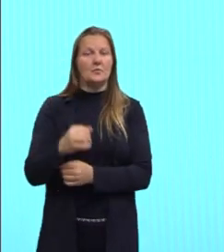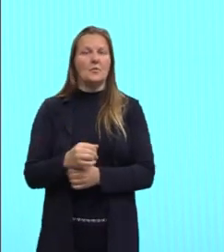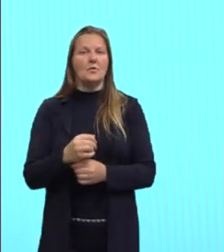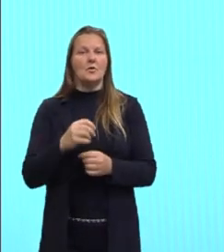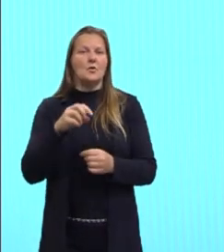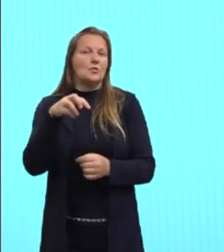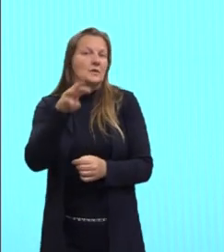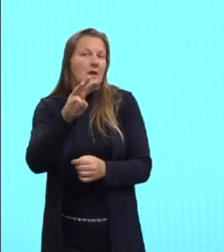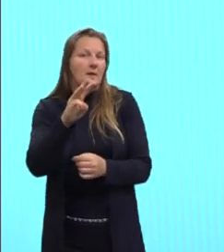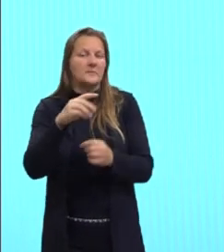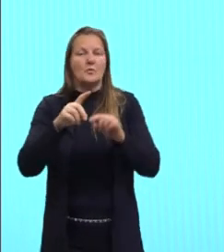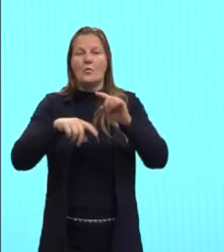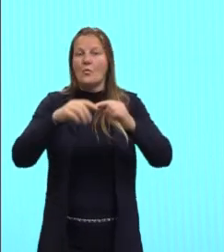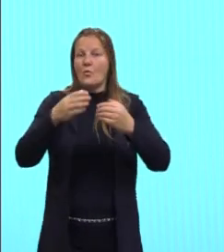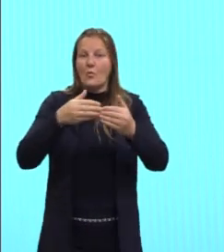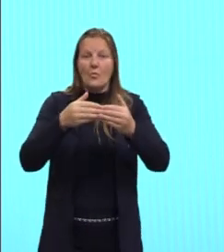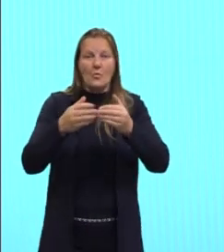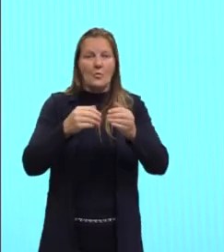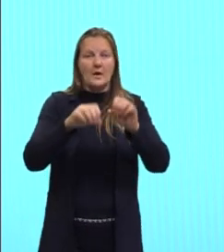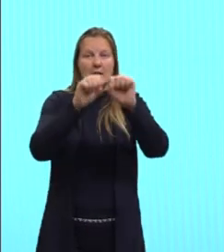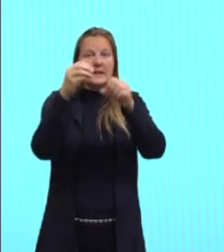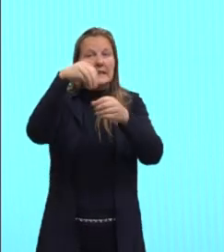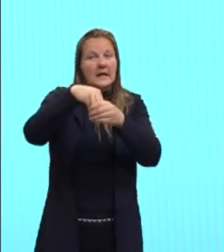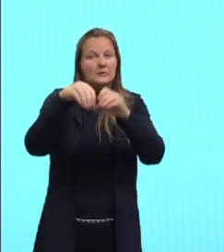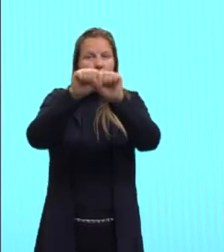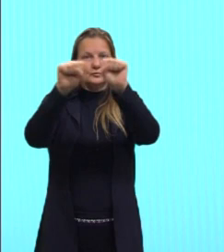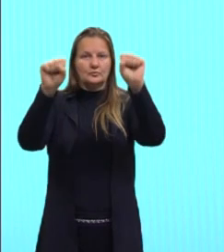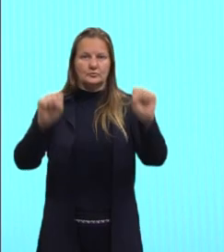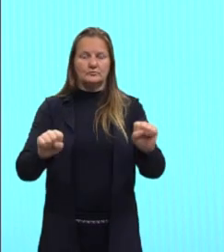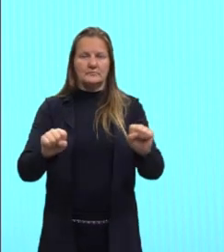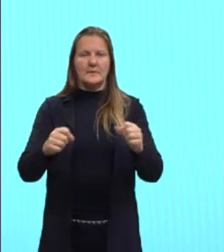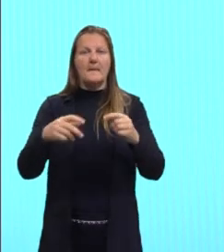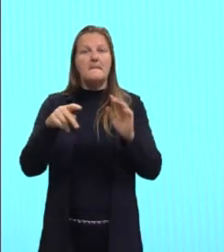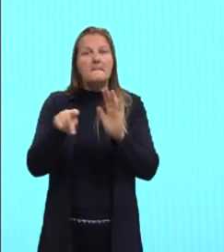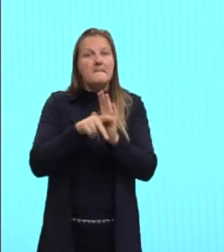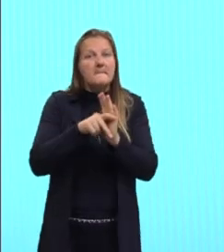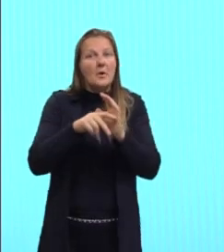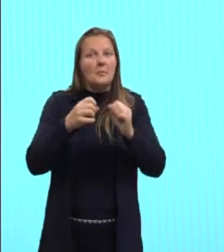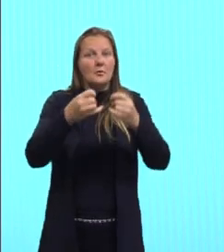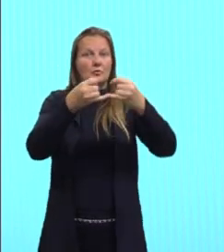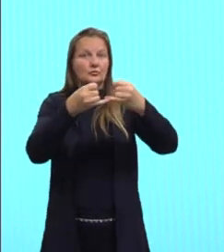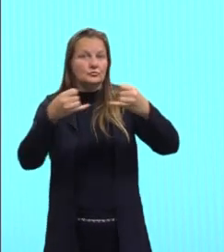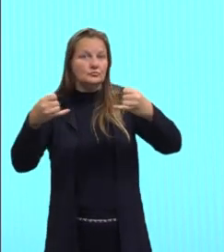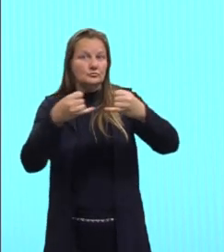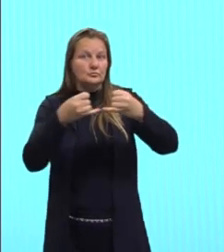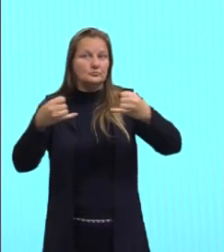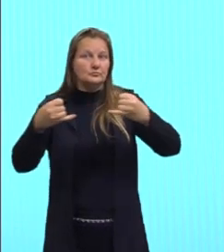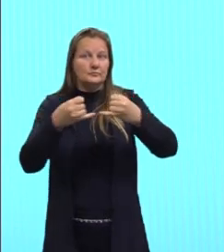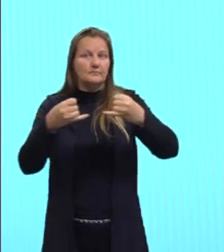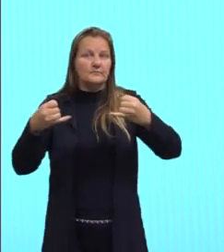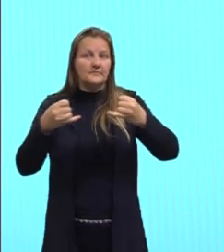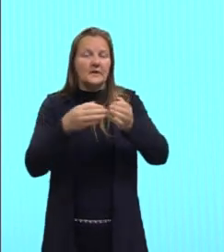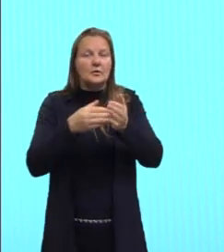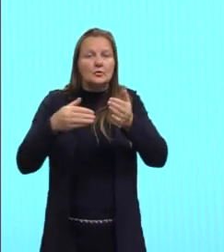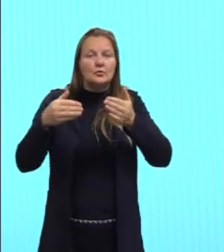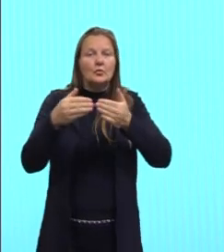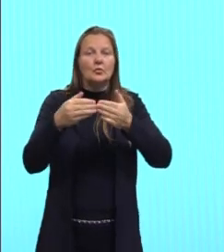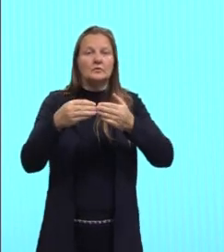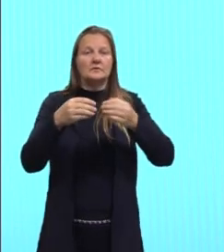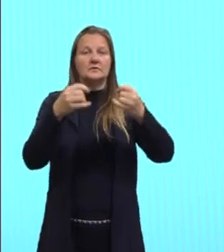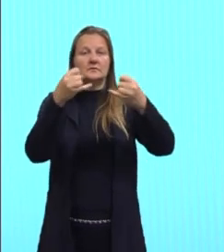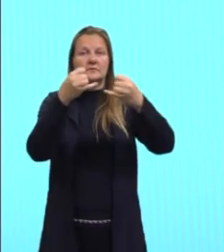né nos nossos sistemas só que para ser um sistema linear então todos as